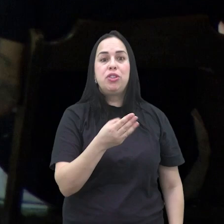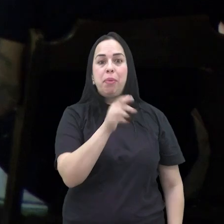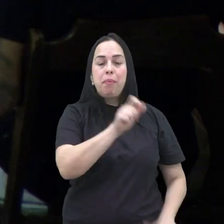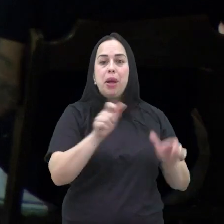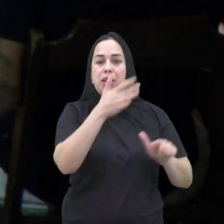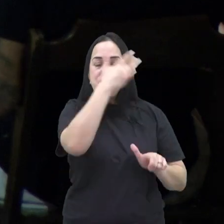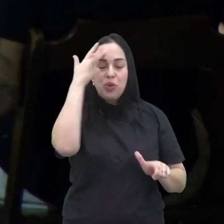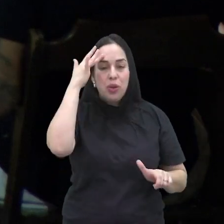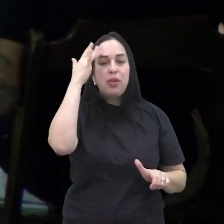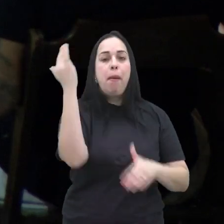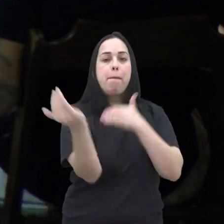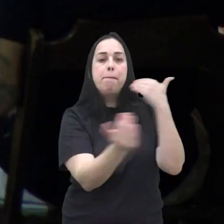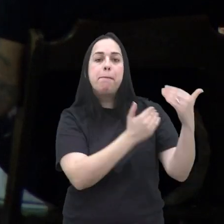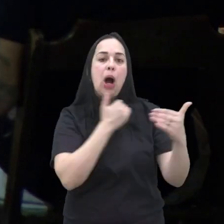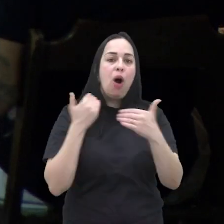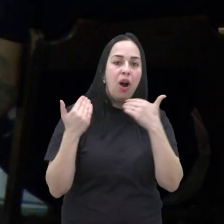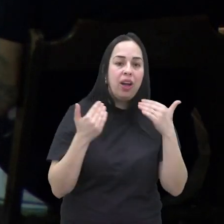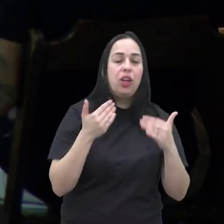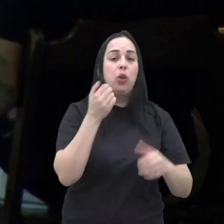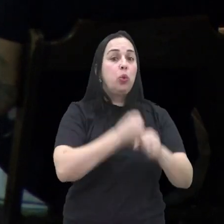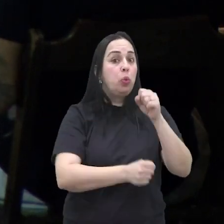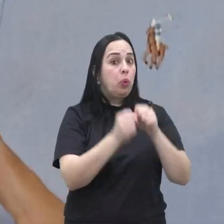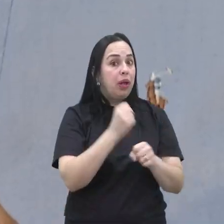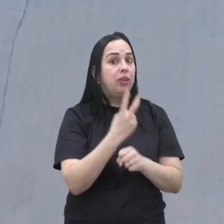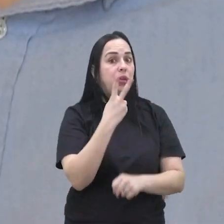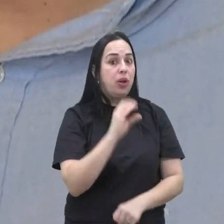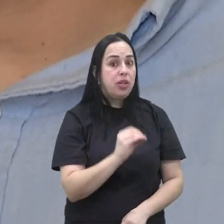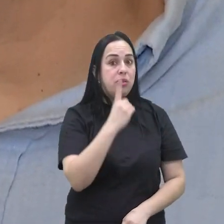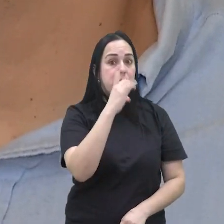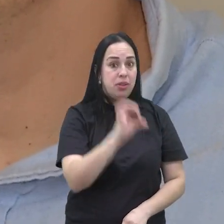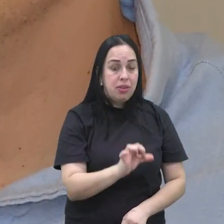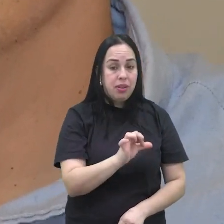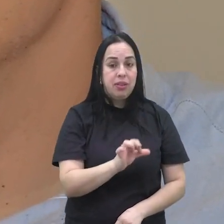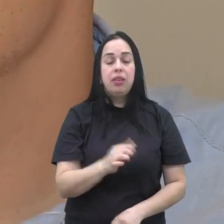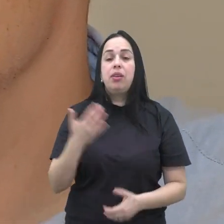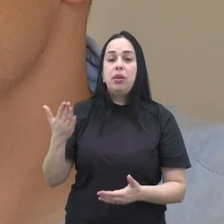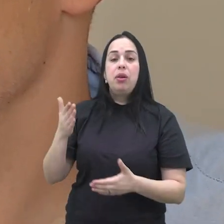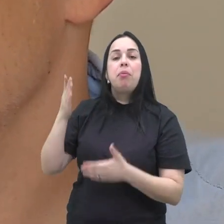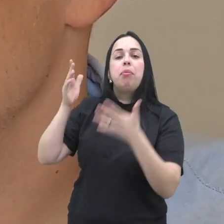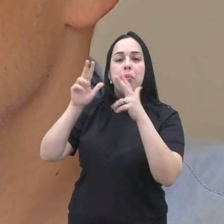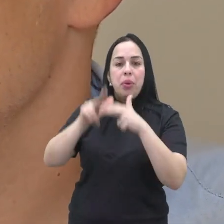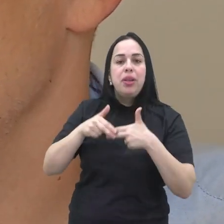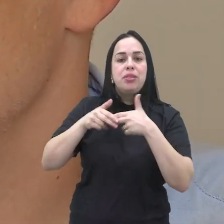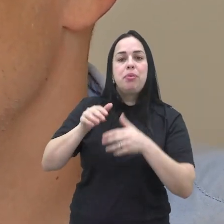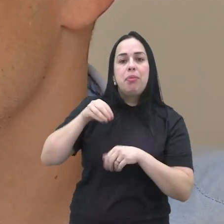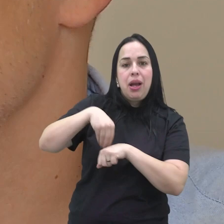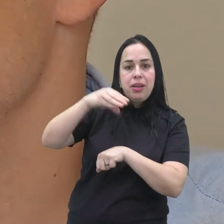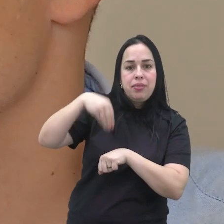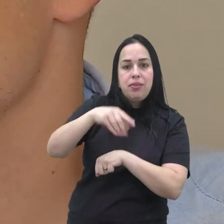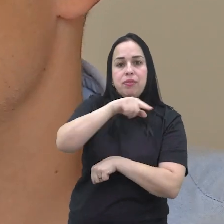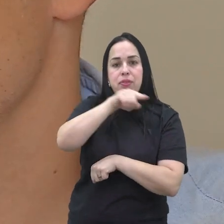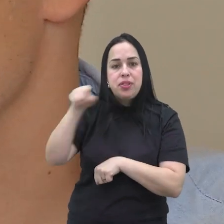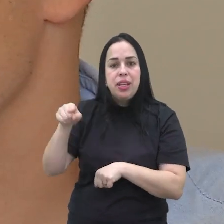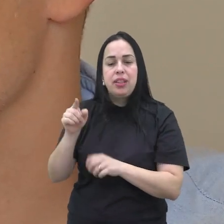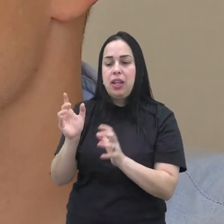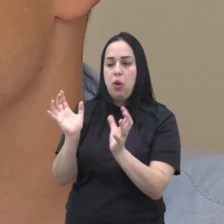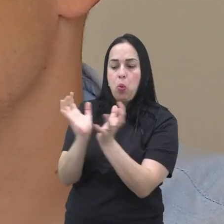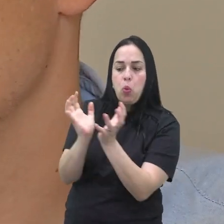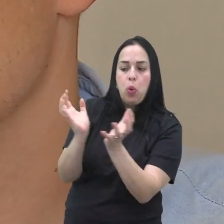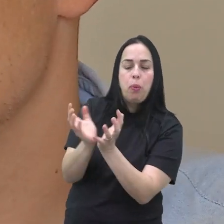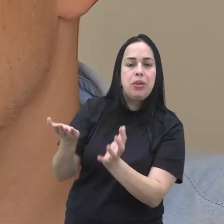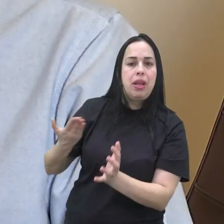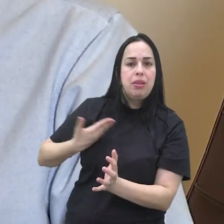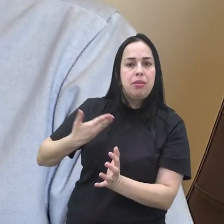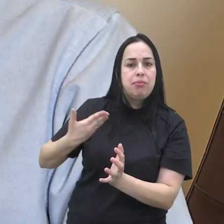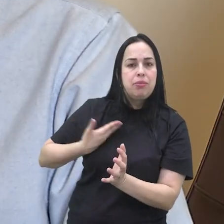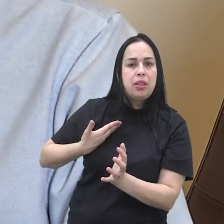de mortes em todo o mundo em 2019. Para quem busca abandonar o consumo do álcool, o psiquiatra passa algumas